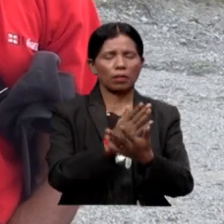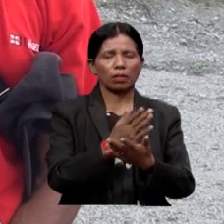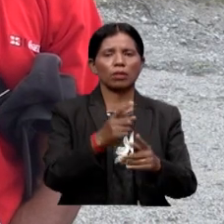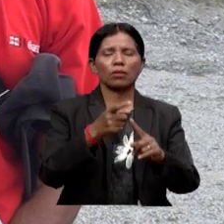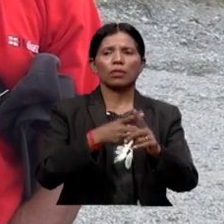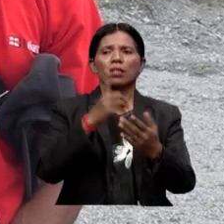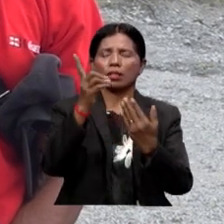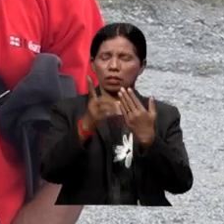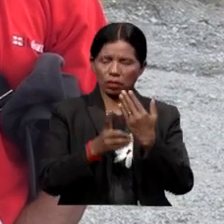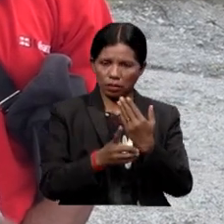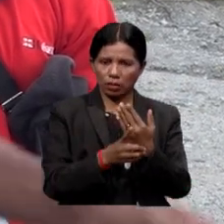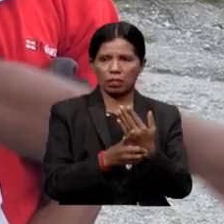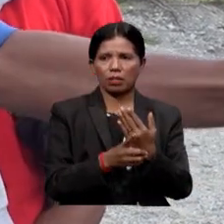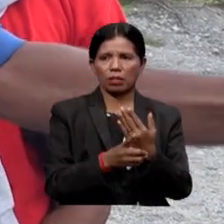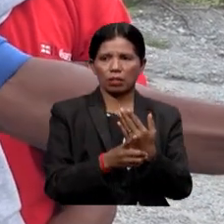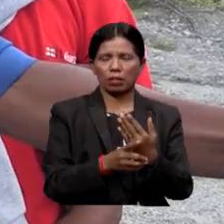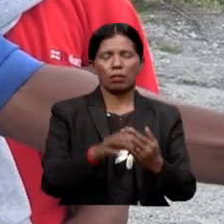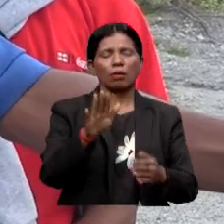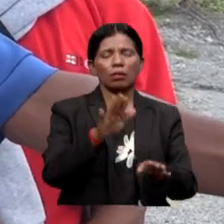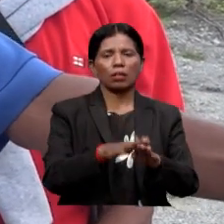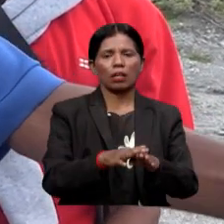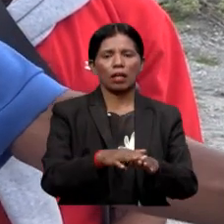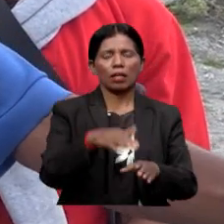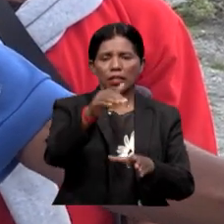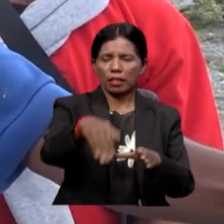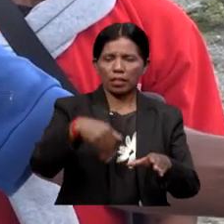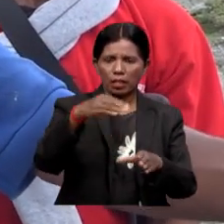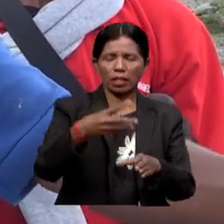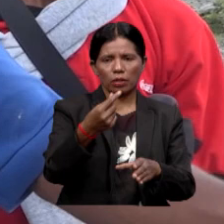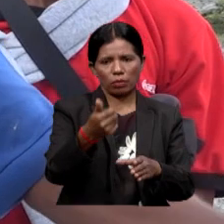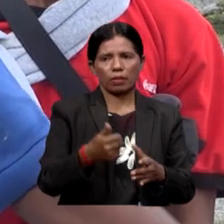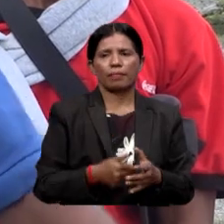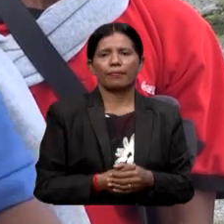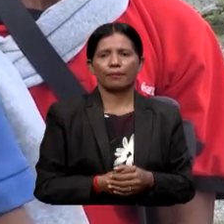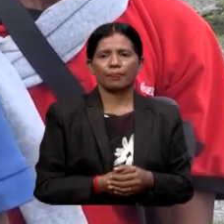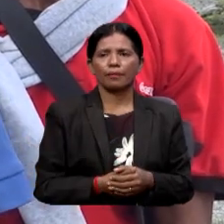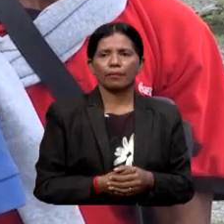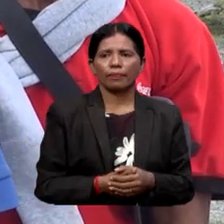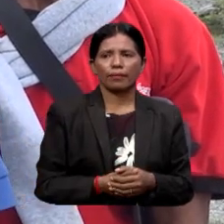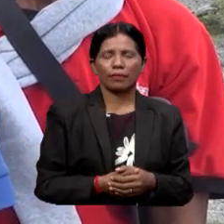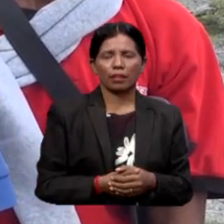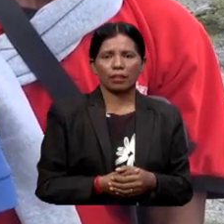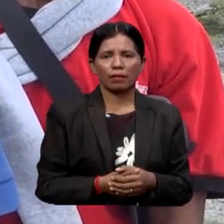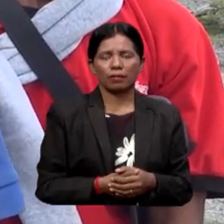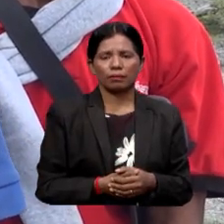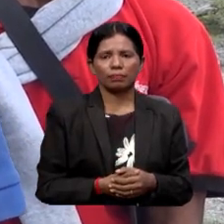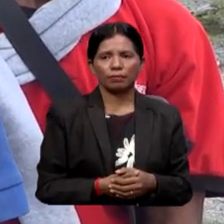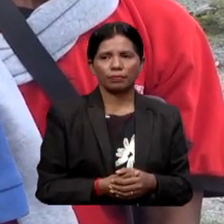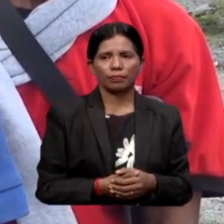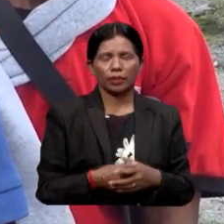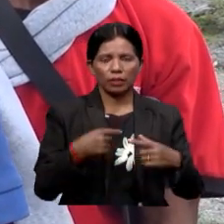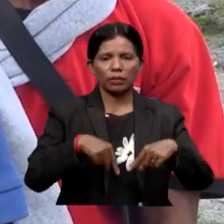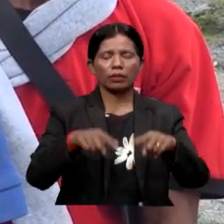dezembro, dezembro não vai voar, então andet macne, ah, vai voar então andet, a fila de